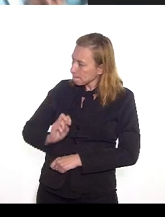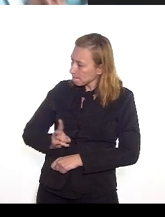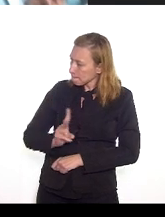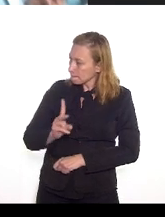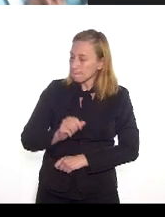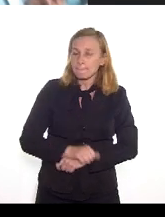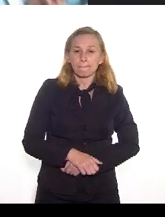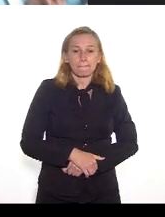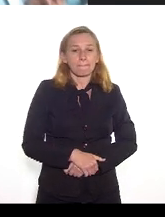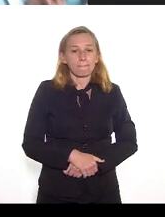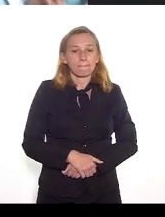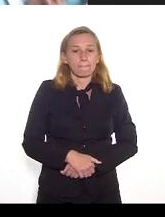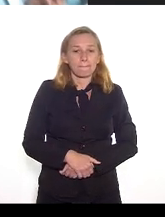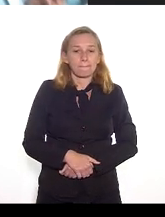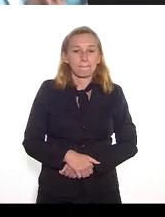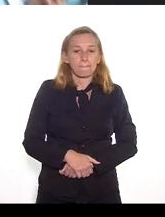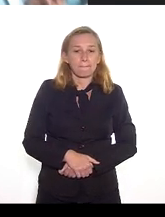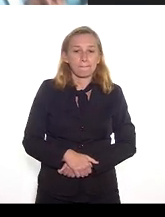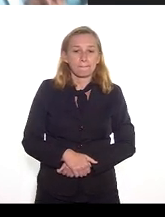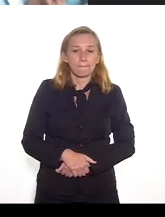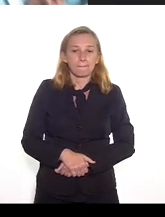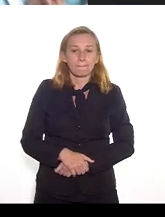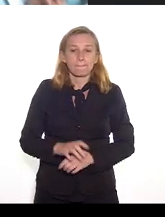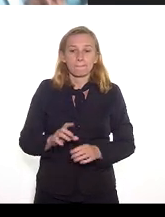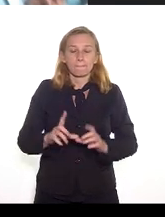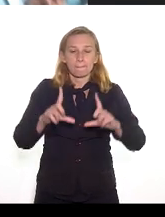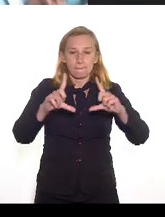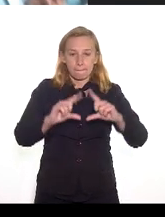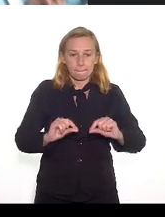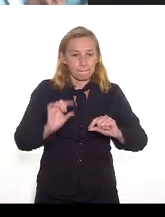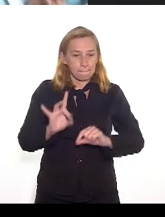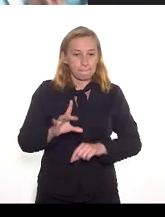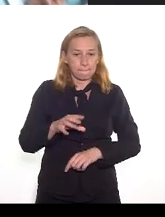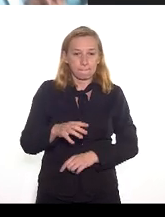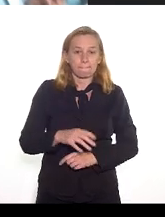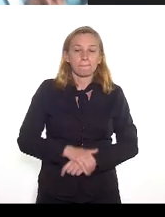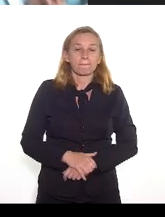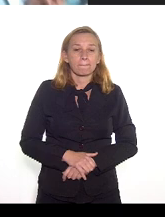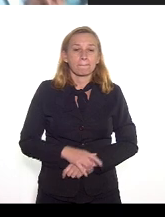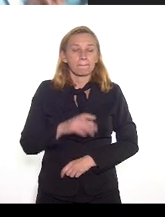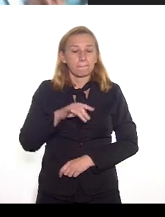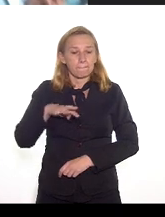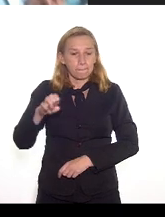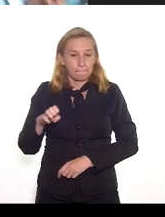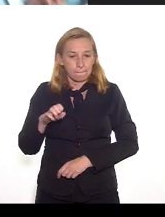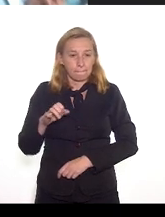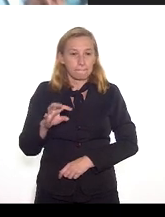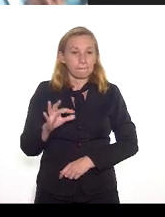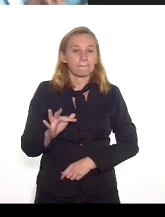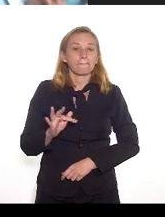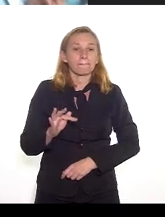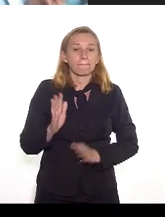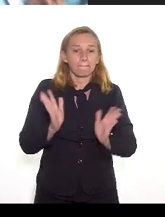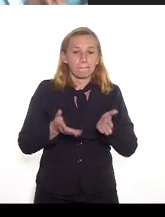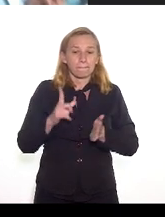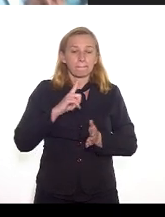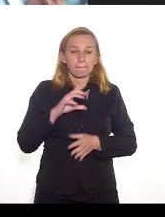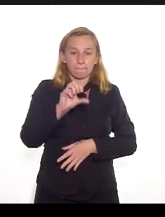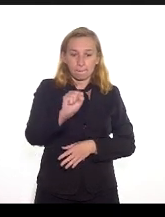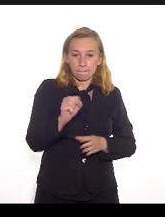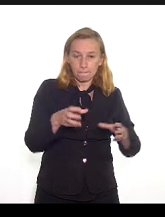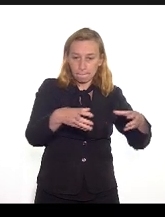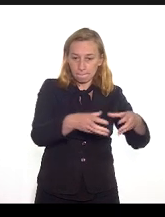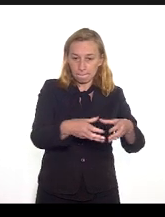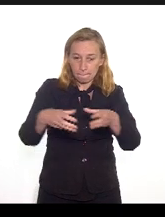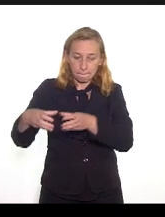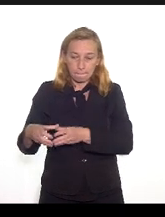Pode continuar, professor. Ok. Então, eu tirei só a câmera nesse sentido. Então, o CEFET hoje tem 8 campi, a sede